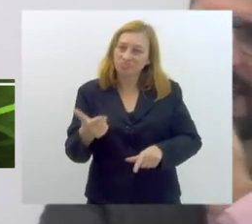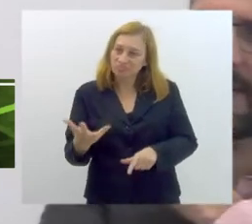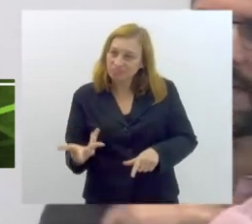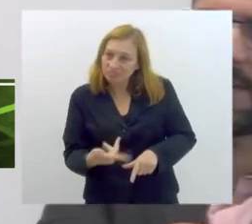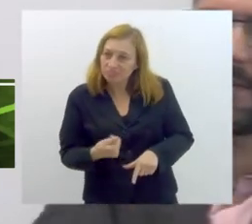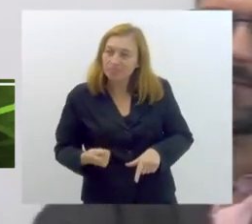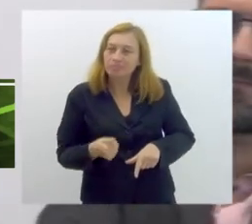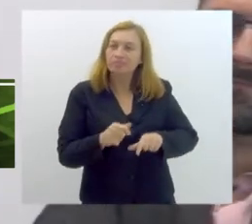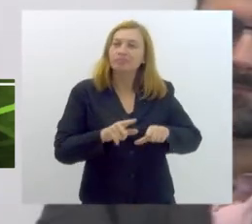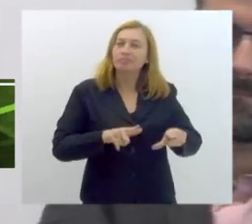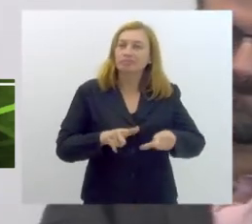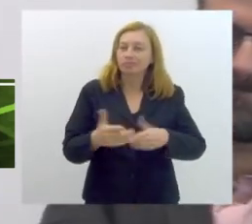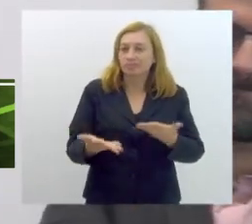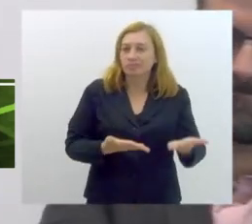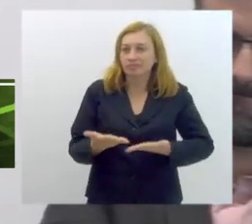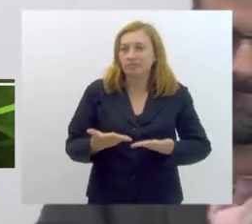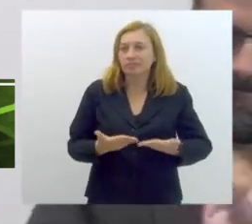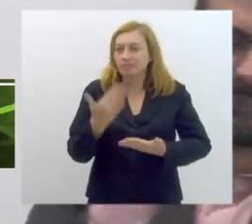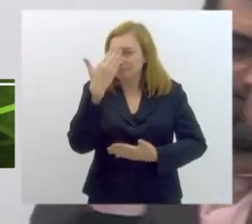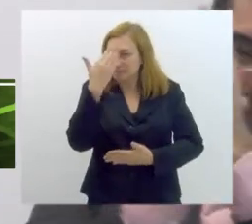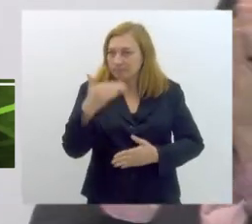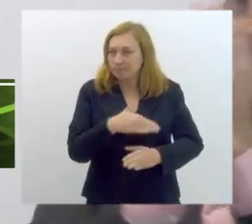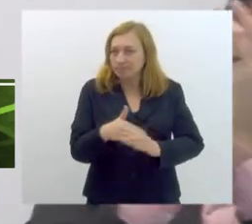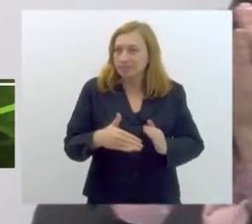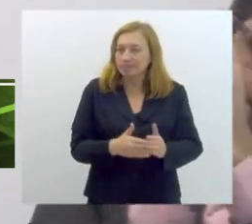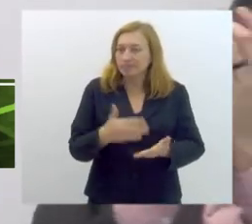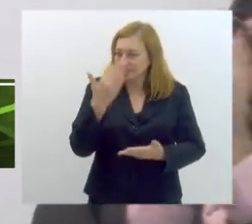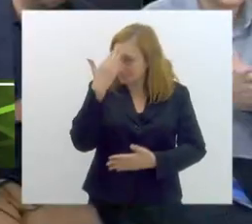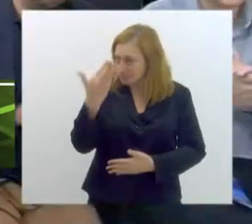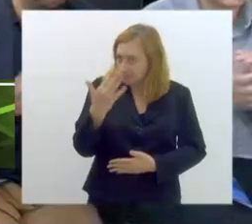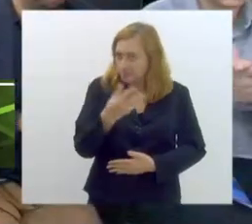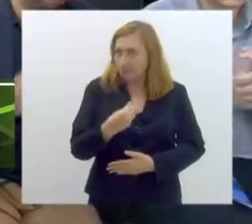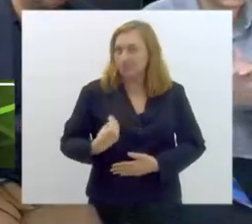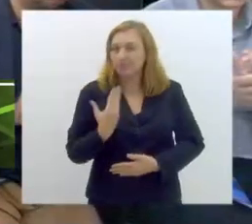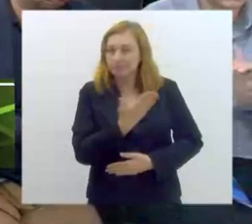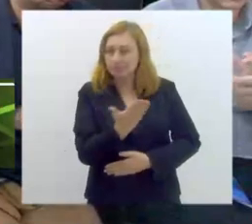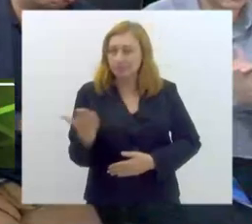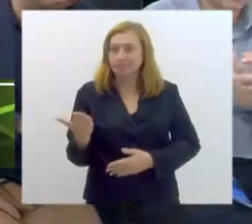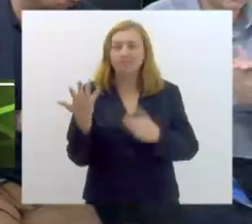da saúde do nosso Estado. Muito obrigado a todos e obrigado pela presença.